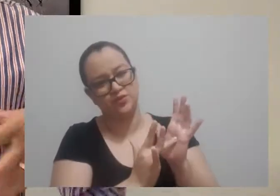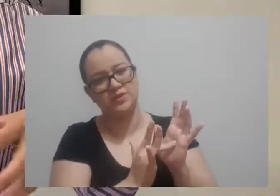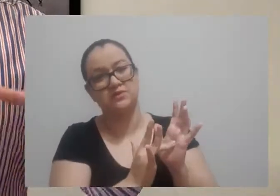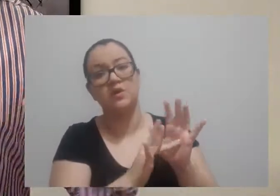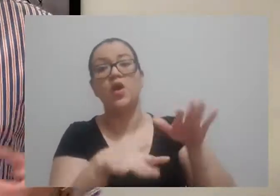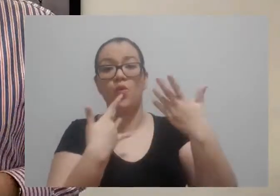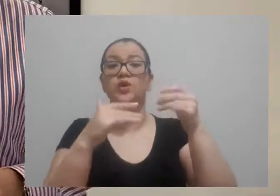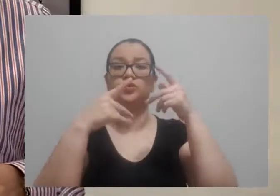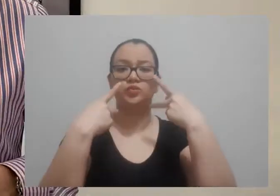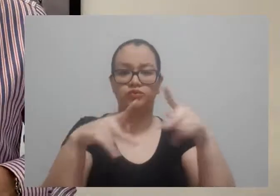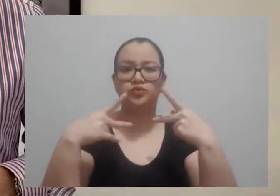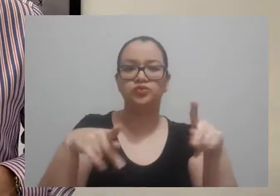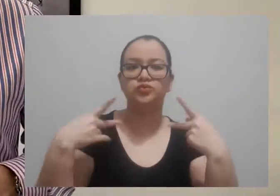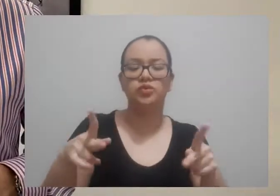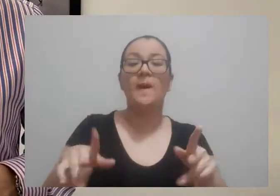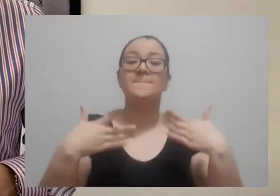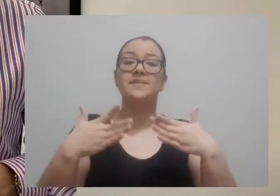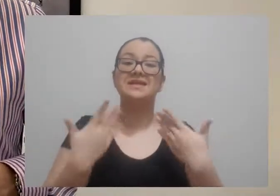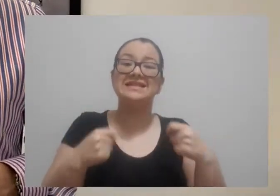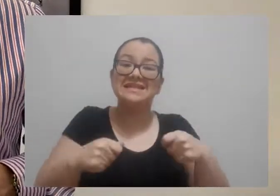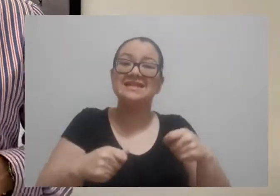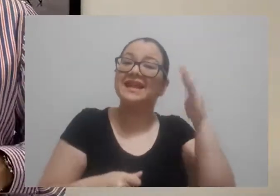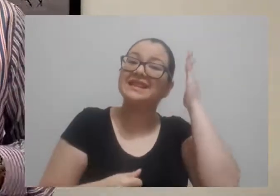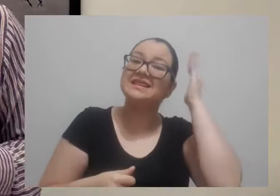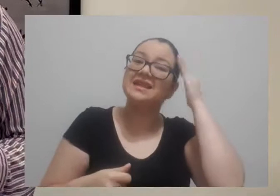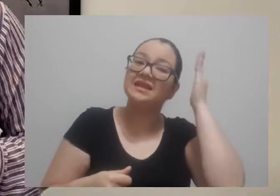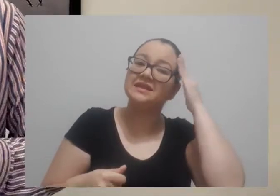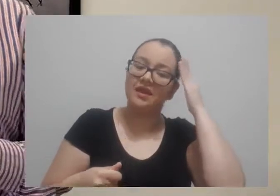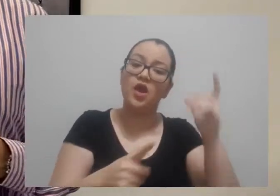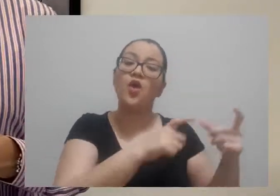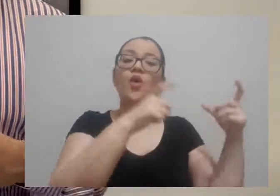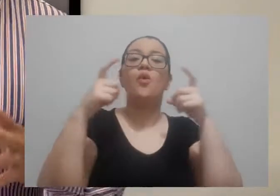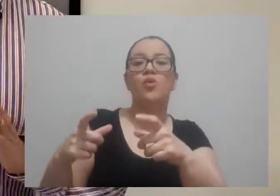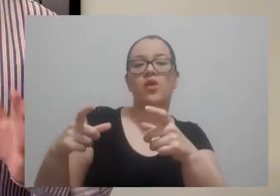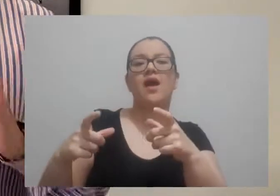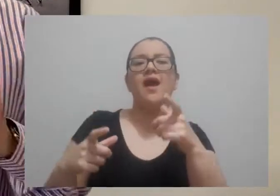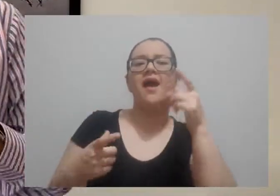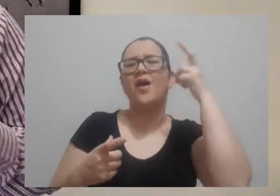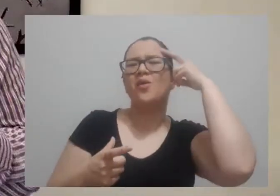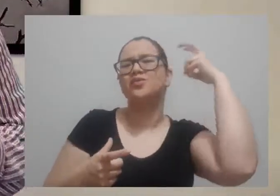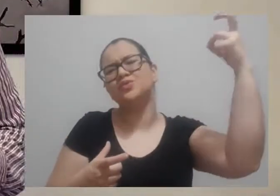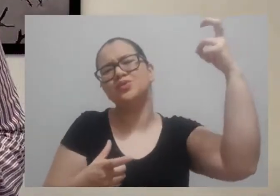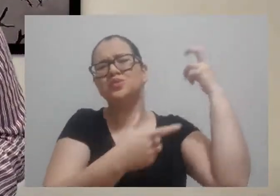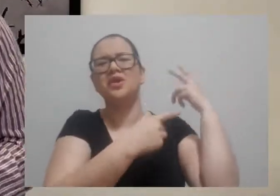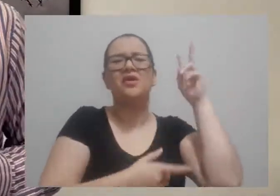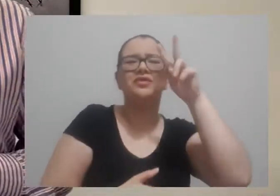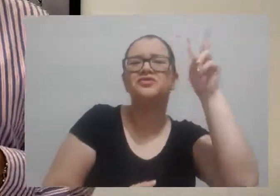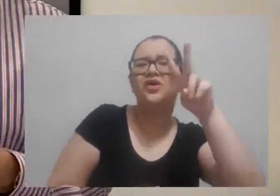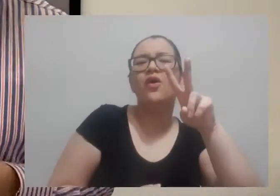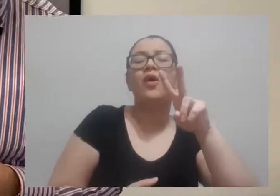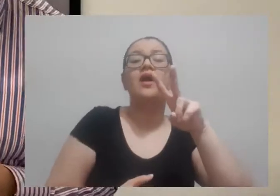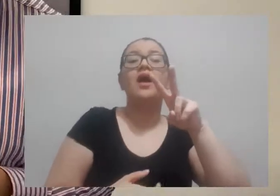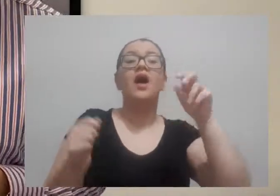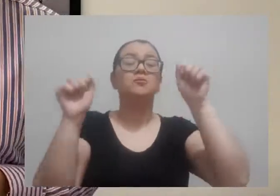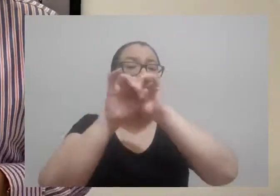se volte para esse ambiente para que a gente possa ter uma ideia bastante clara e a gente não fique com dúvidas acerca do